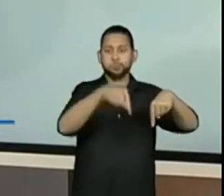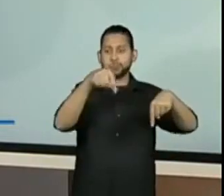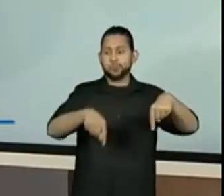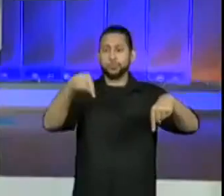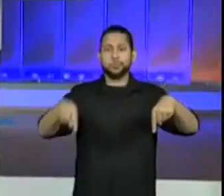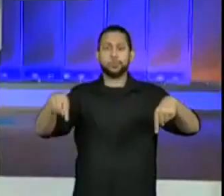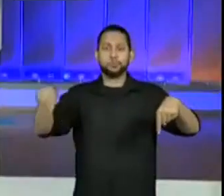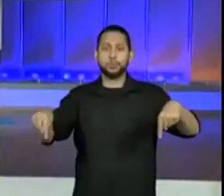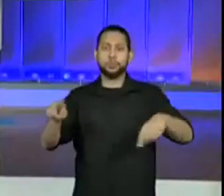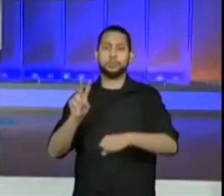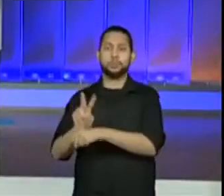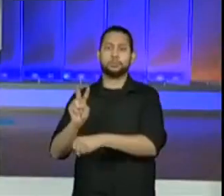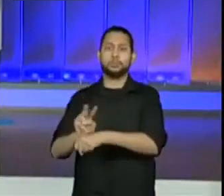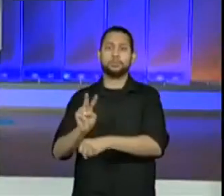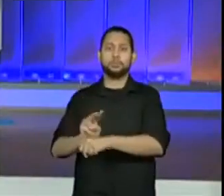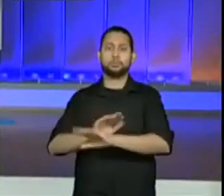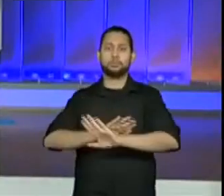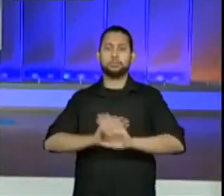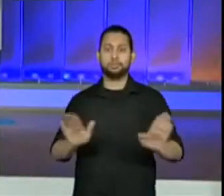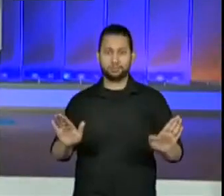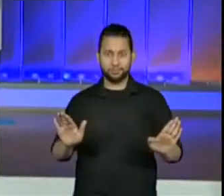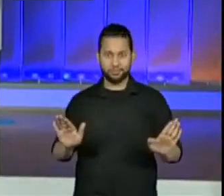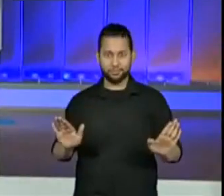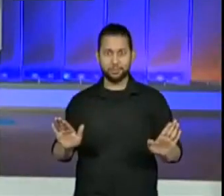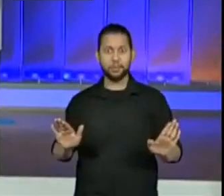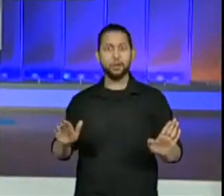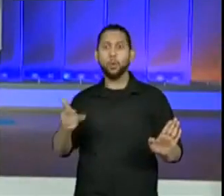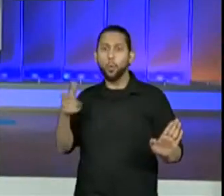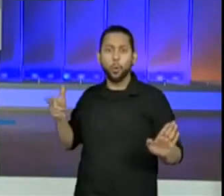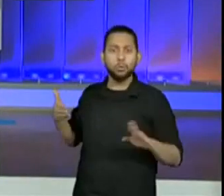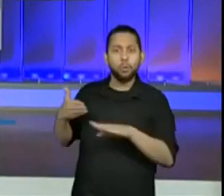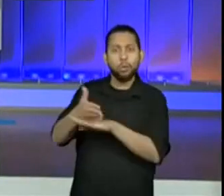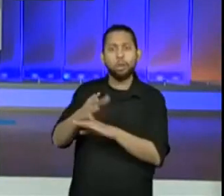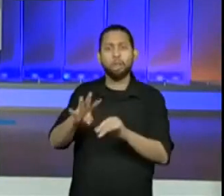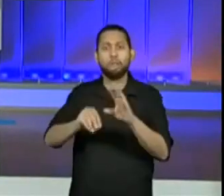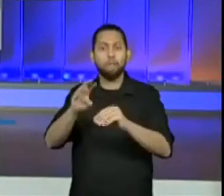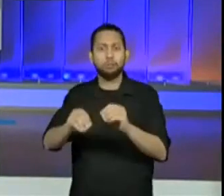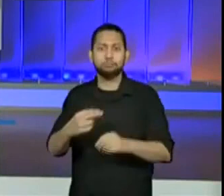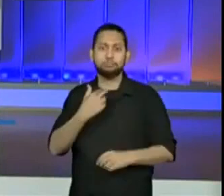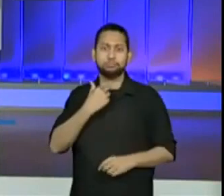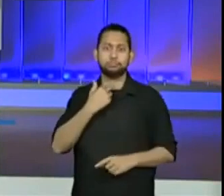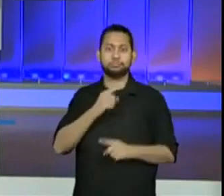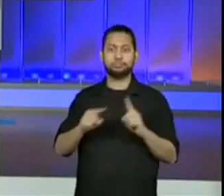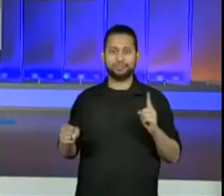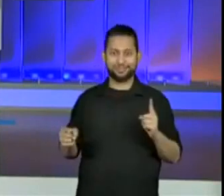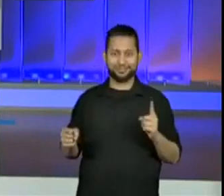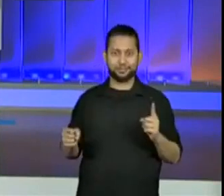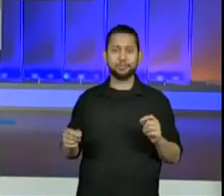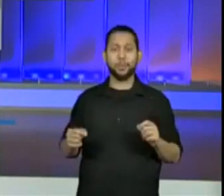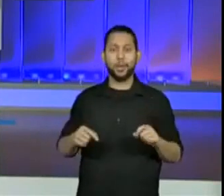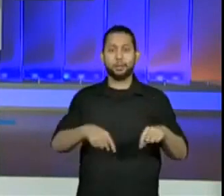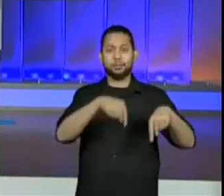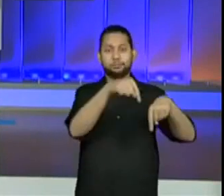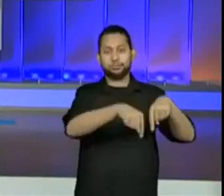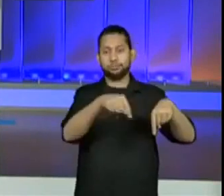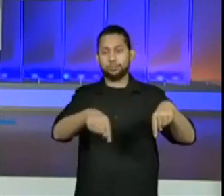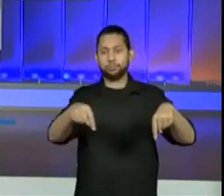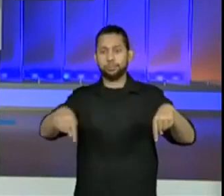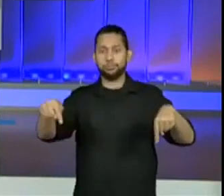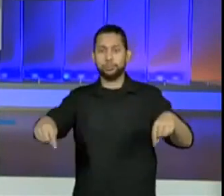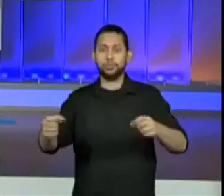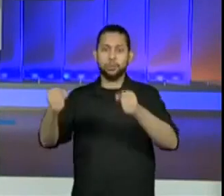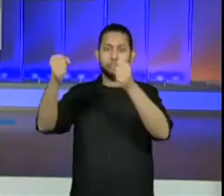Sim? Tem algum professor em contato com os chats menores que gostaria de, talvez, trazer o comentário de algum estudante? Muitos